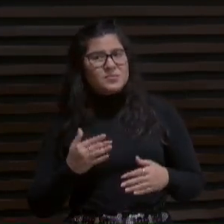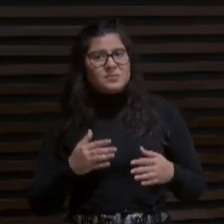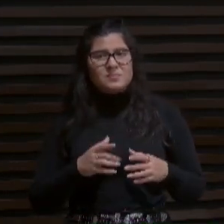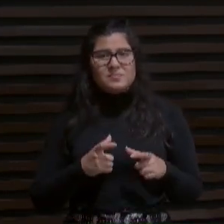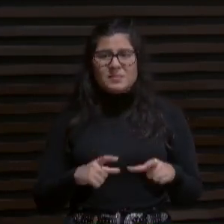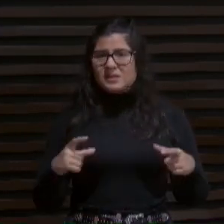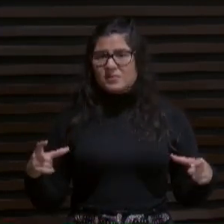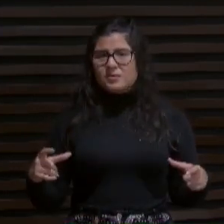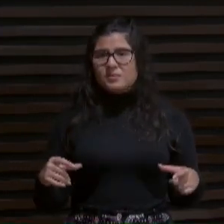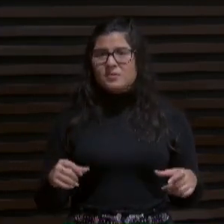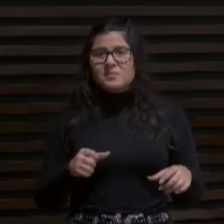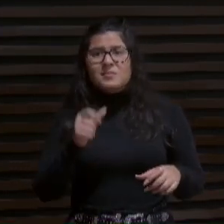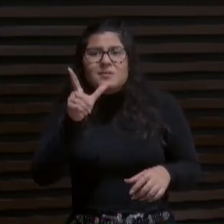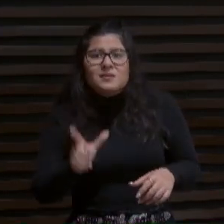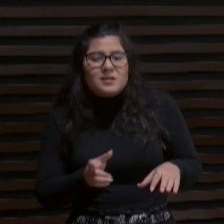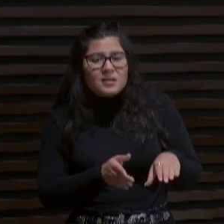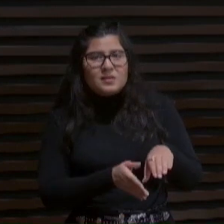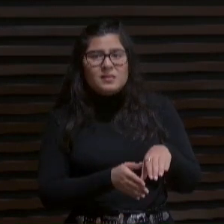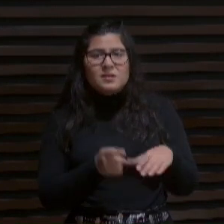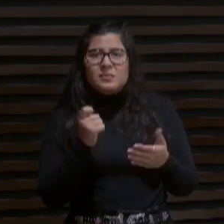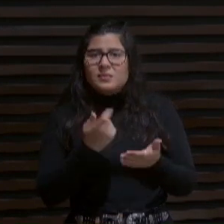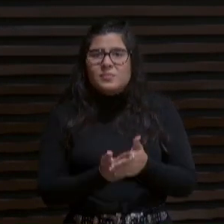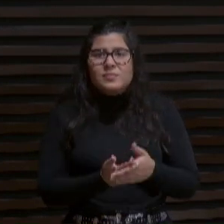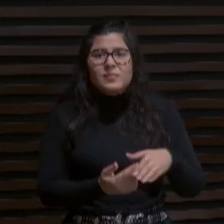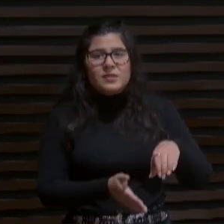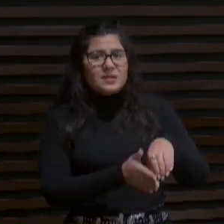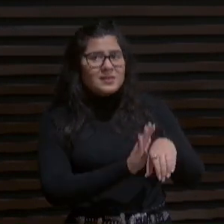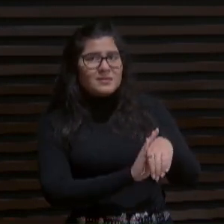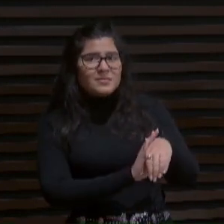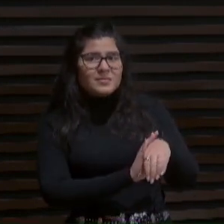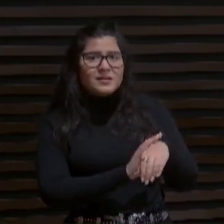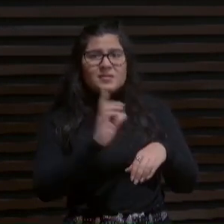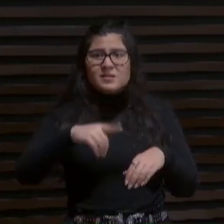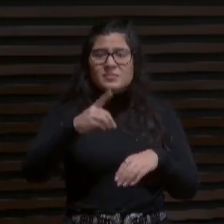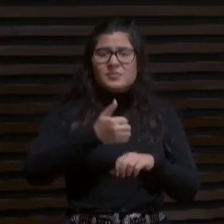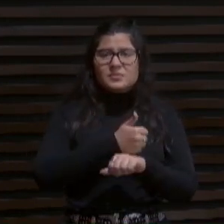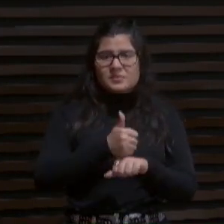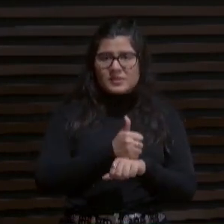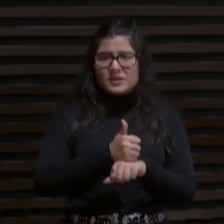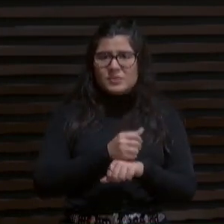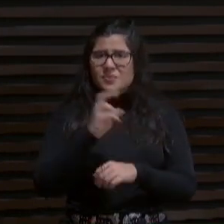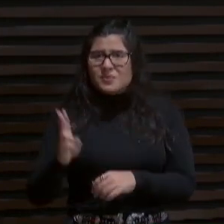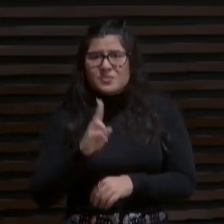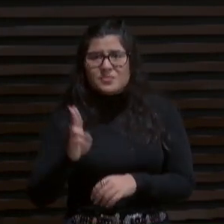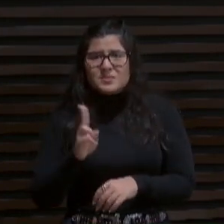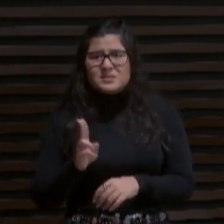caverna depois de Abraão, se ele quiser vender? Que foi usada para ser cemitério.